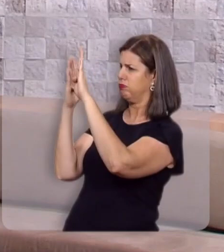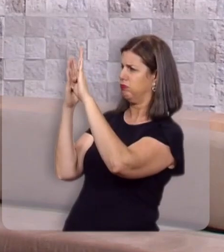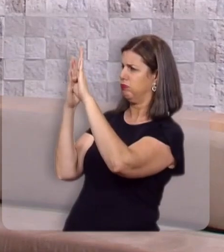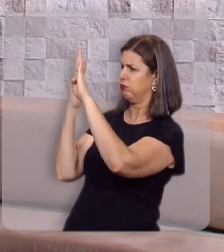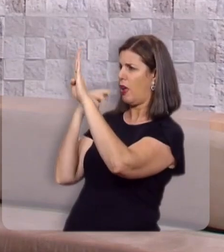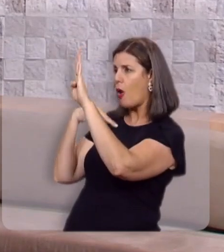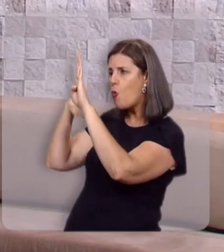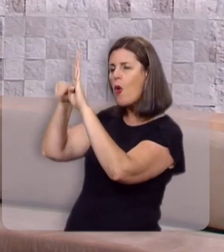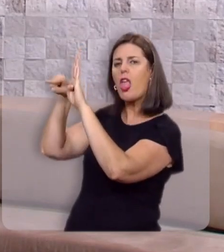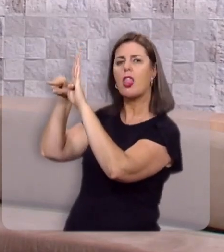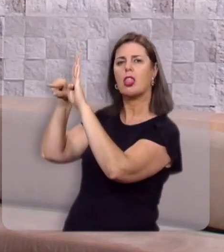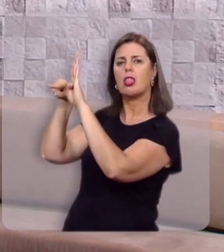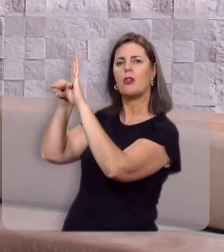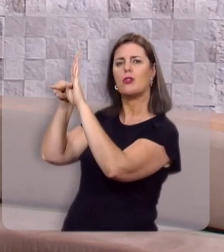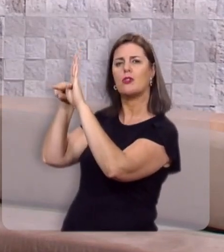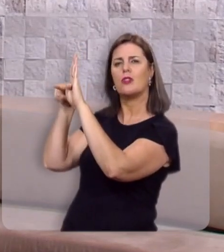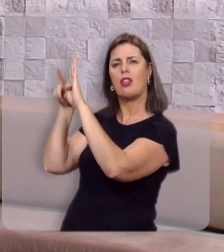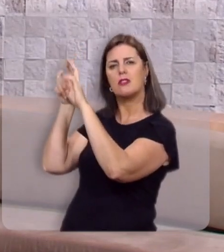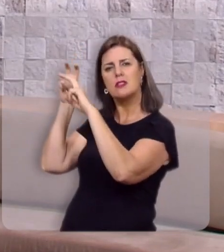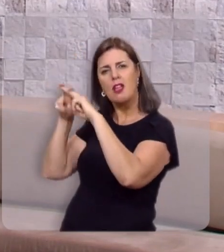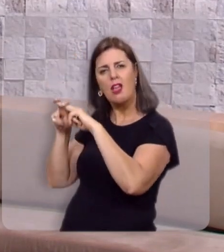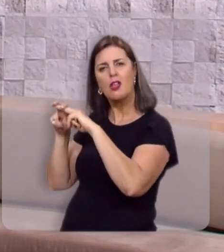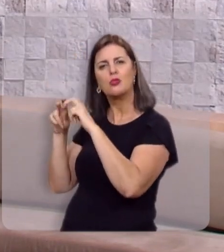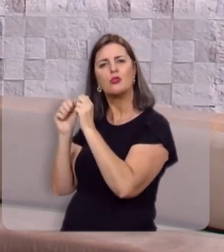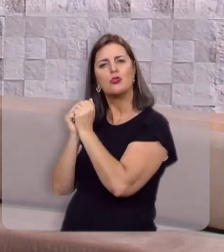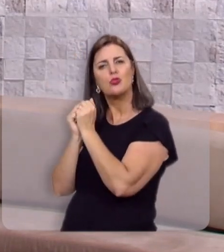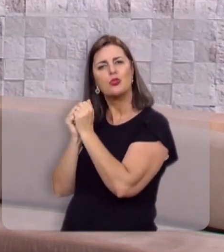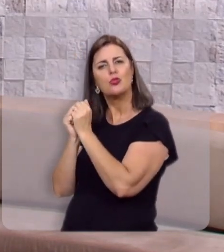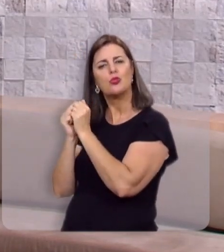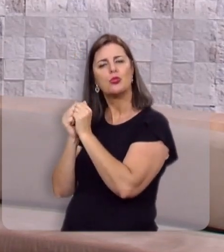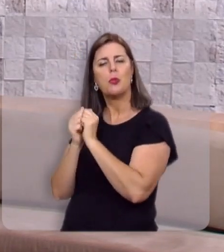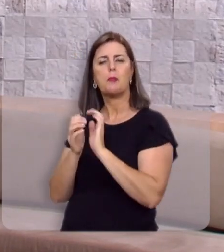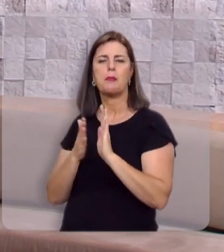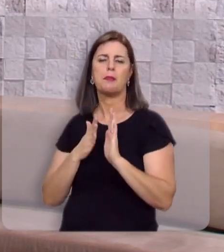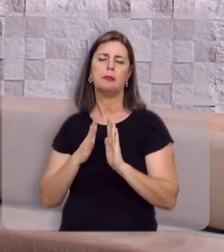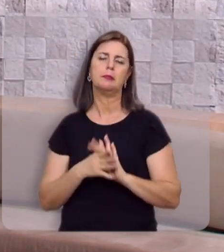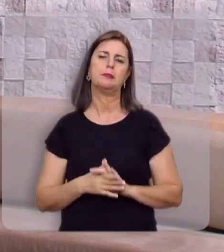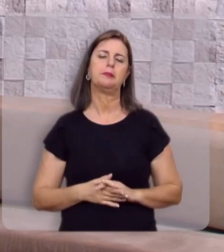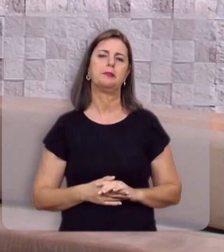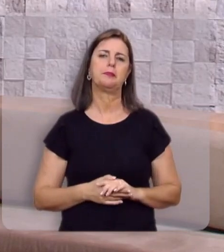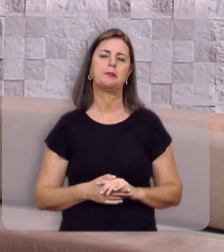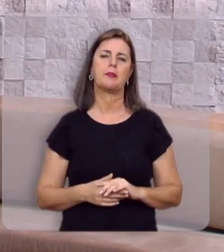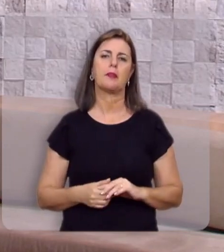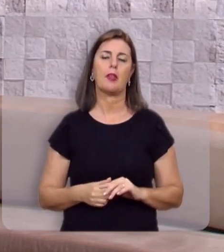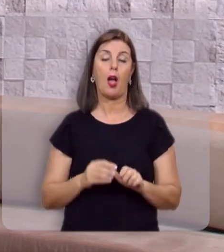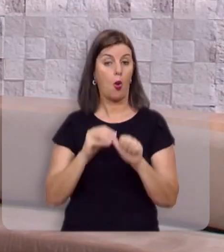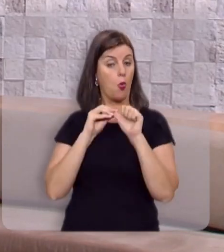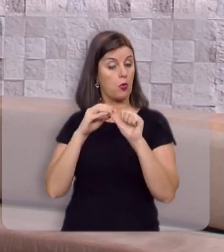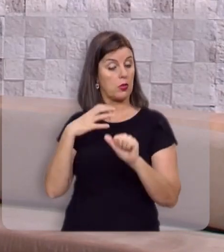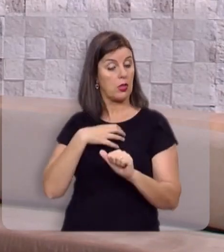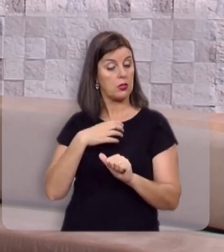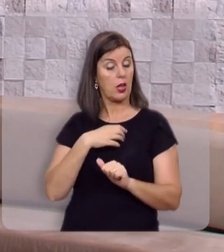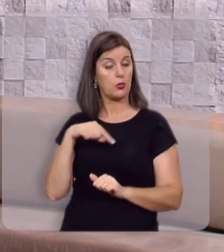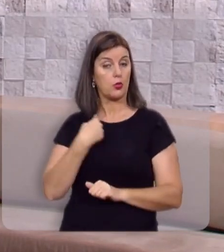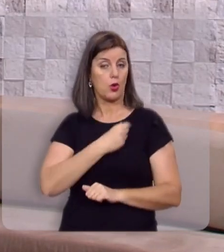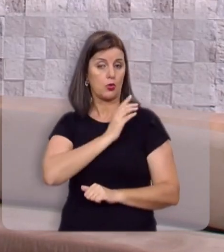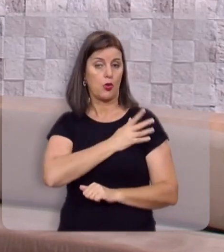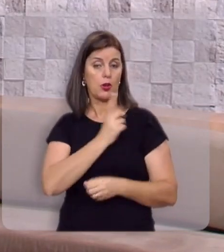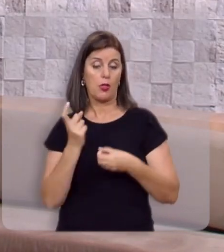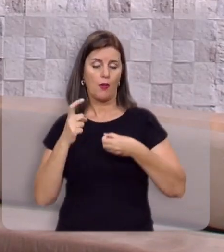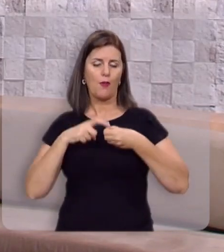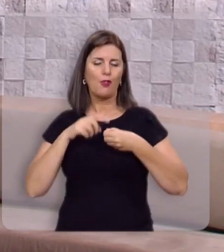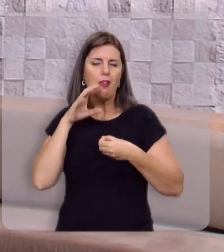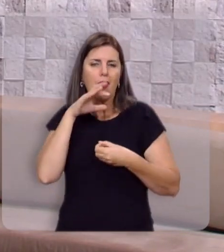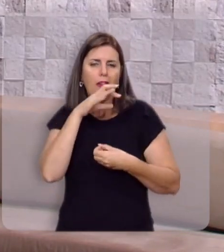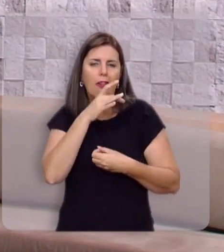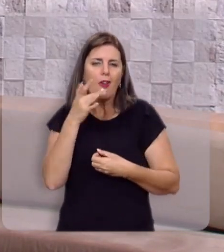abrir a porta, eu entrarei e cearei com ele e ele comigo. A única maneira do nosso coração